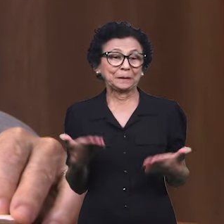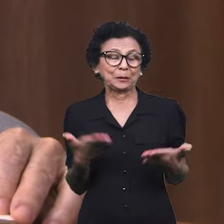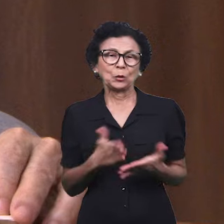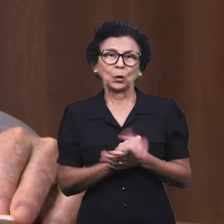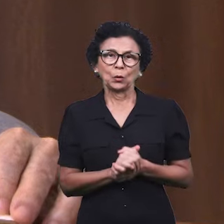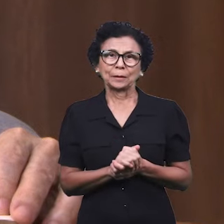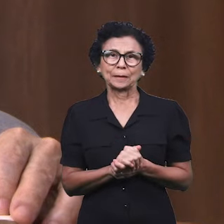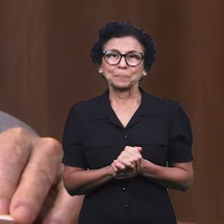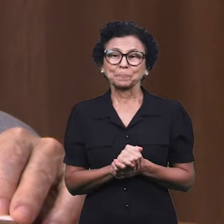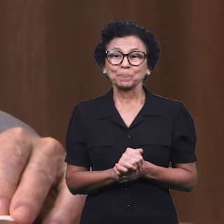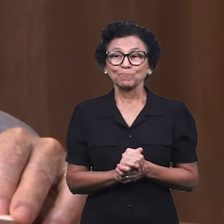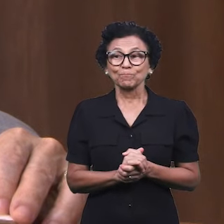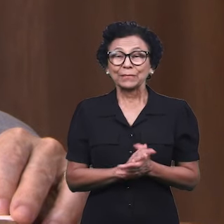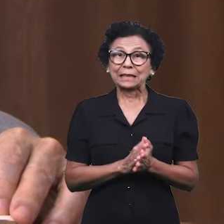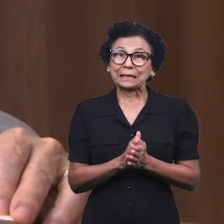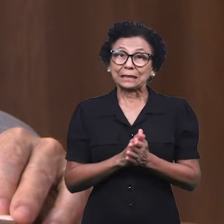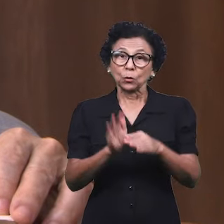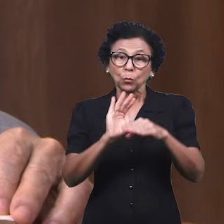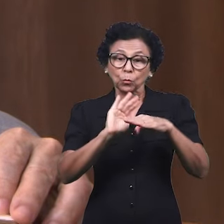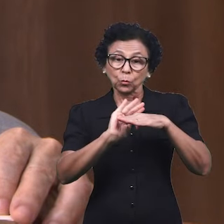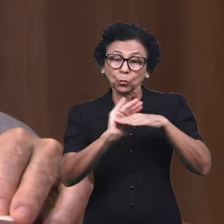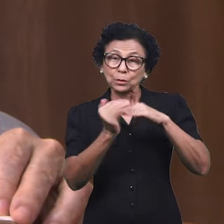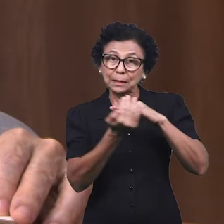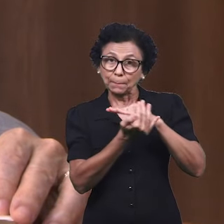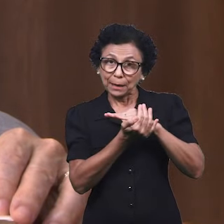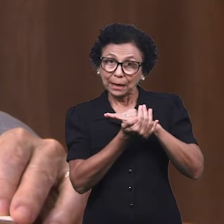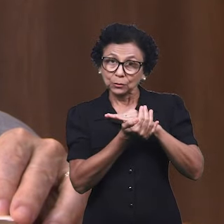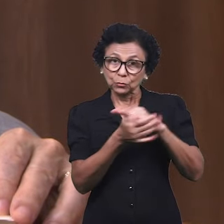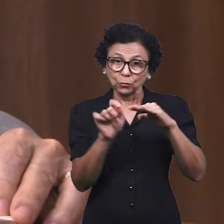a comunidade em testemunho ao nome do Senhor.